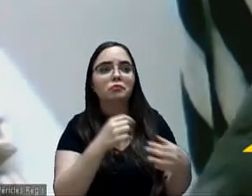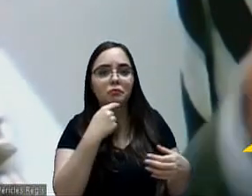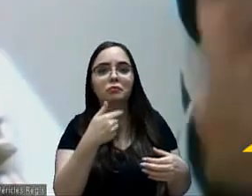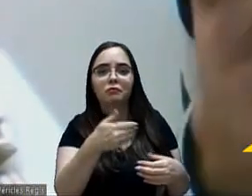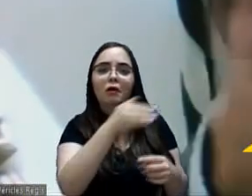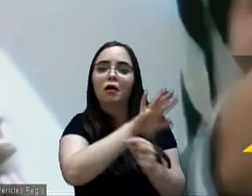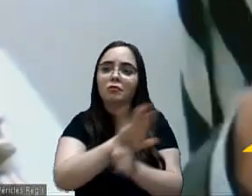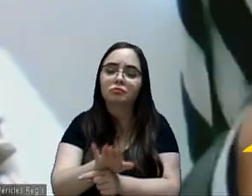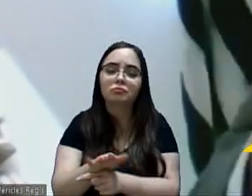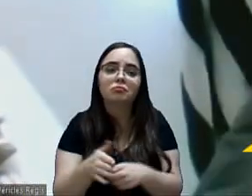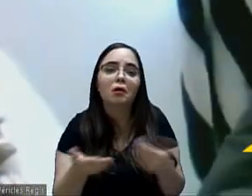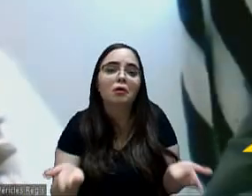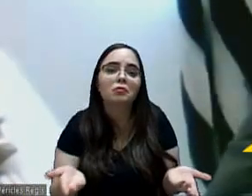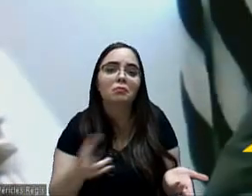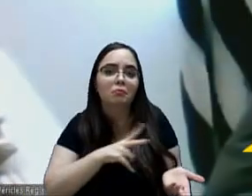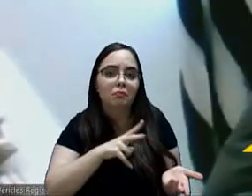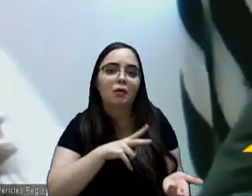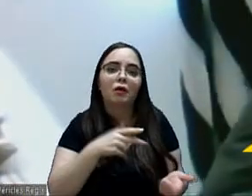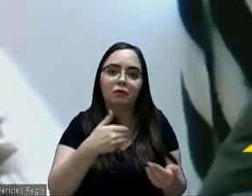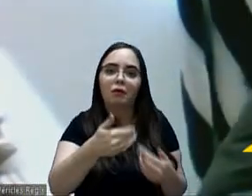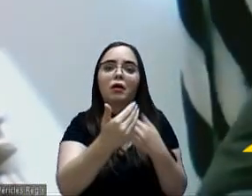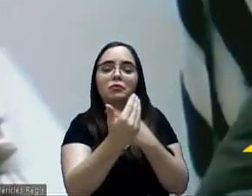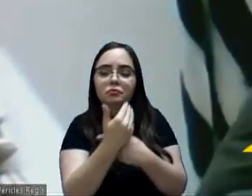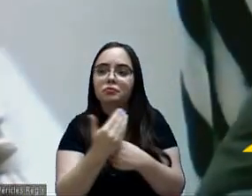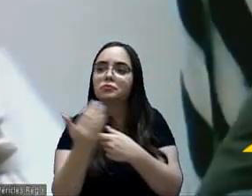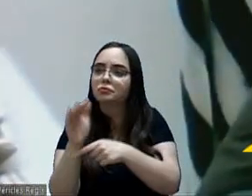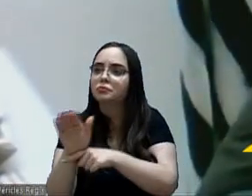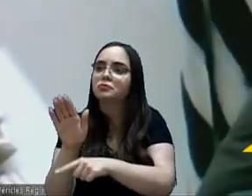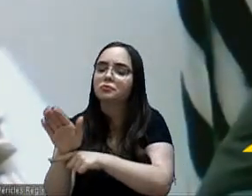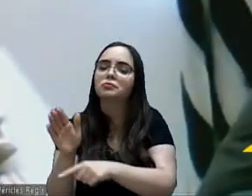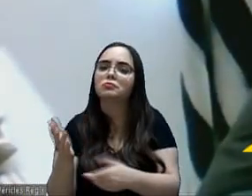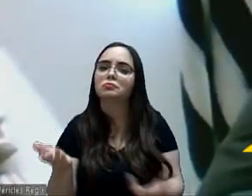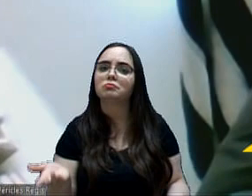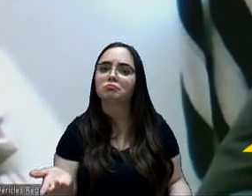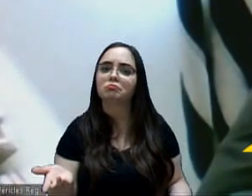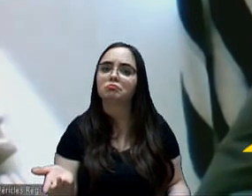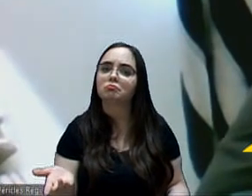essas ajudas privadas que a gente teria tanto no governo?